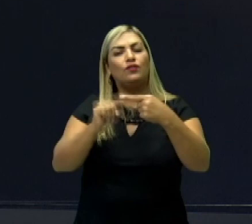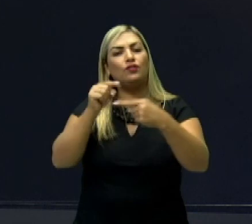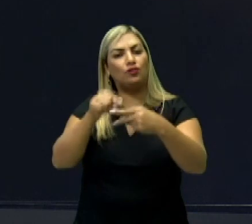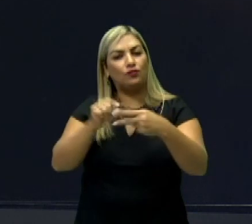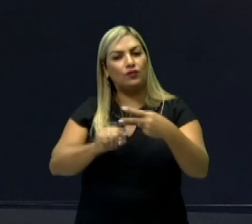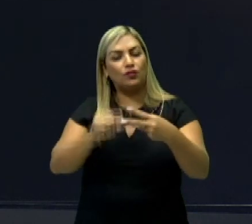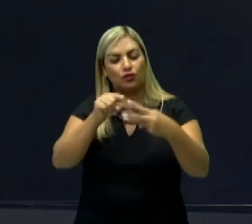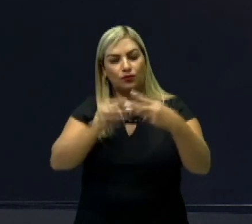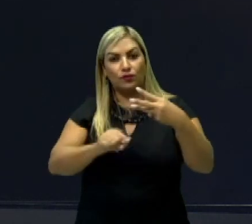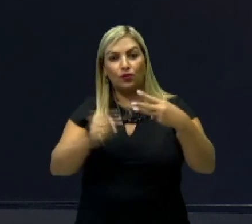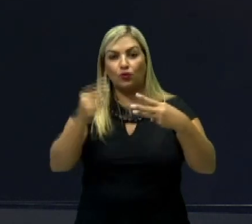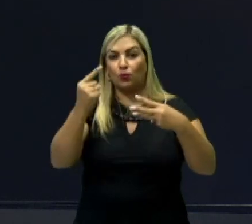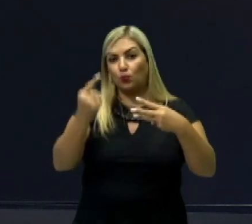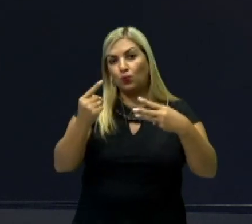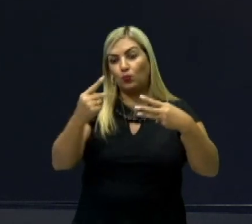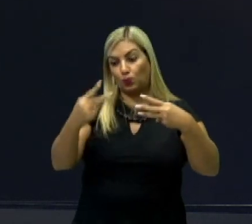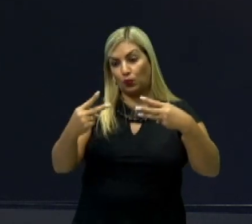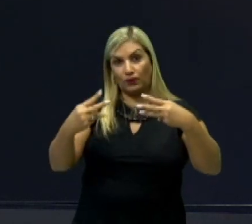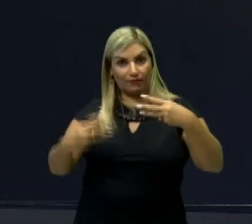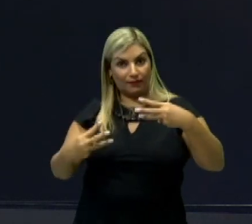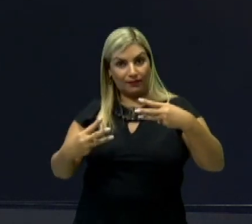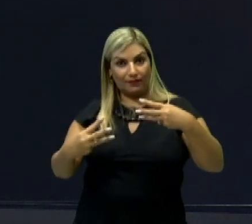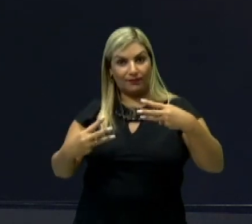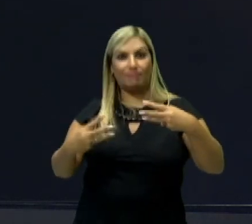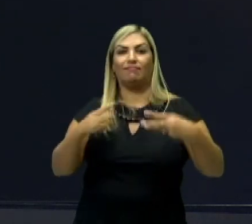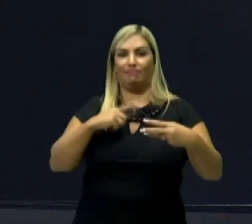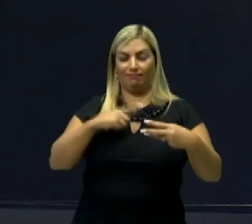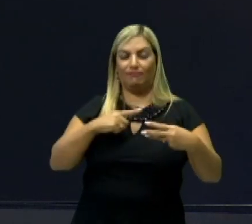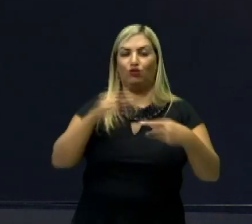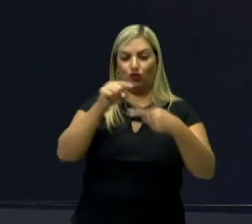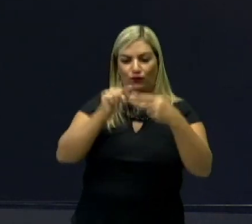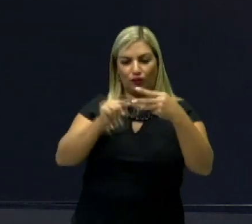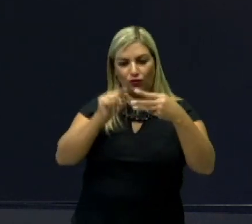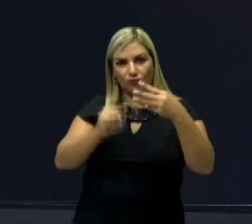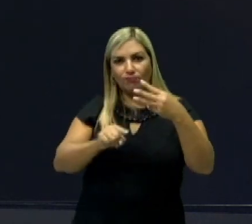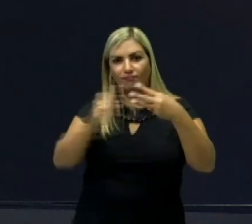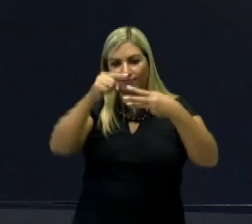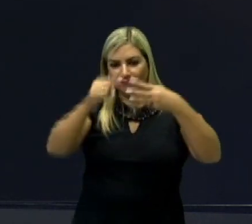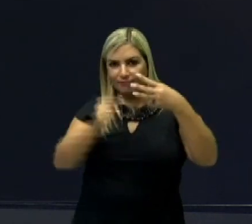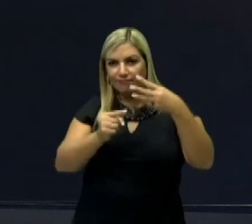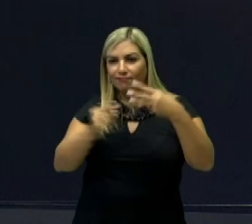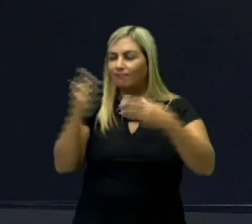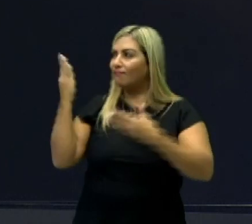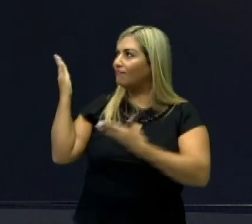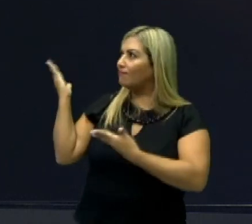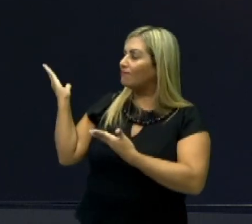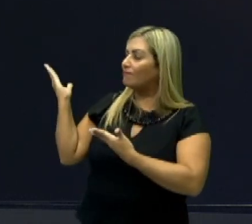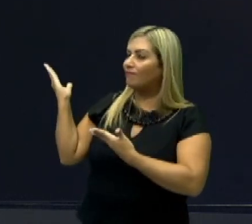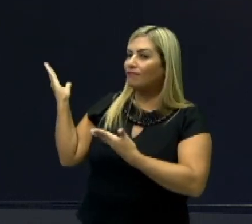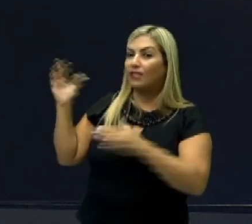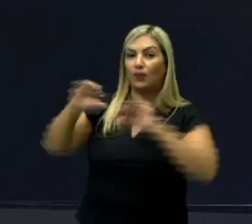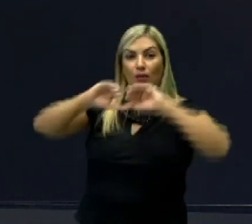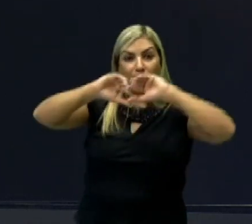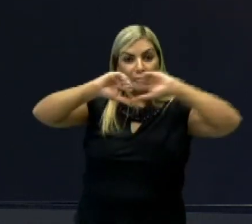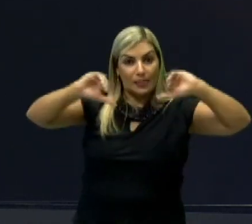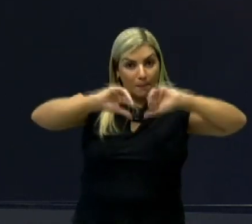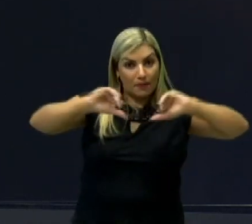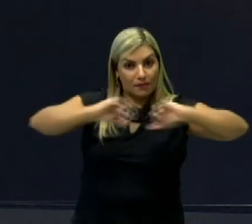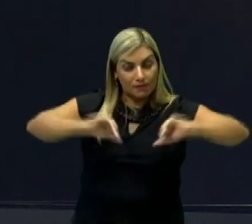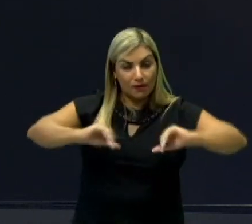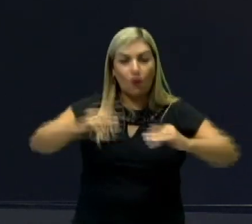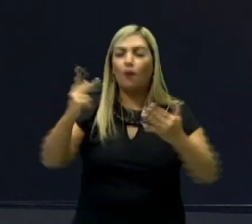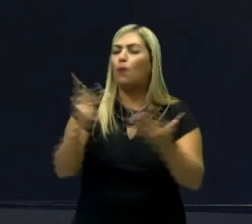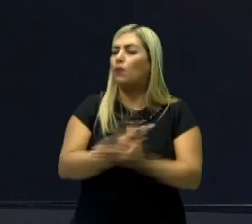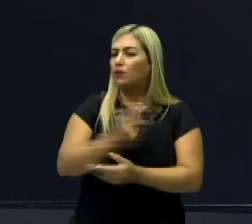uma corrente 1, em uma corrente 2, em uma corrente 3. Quando eu tenho essas separações, o que